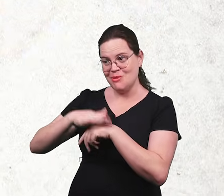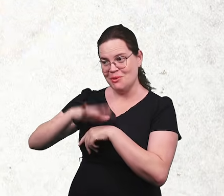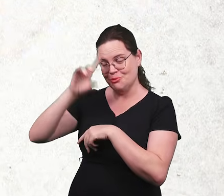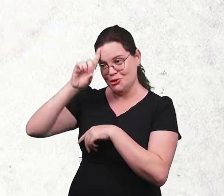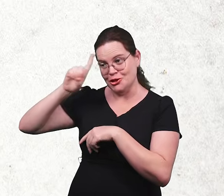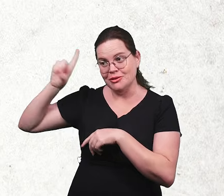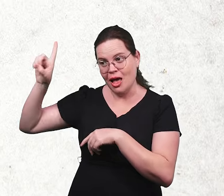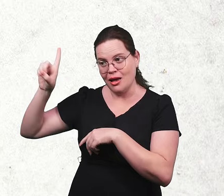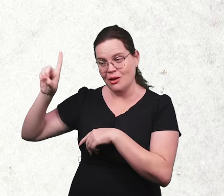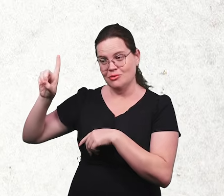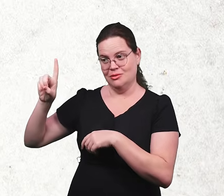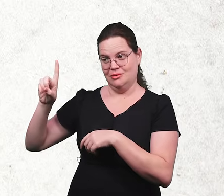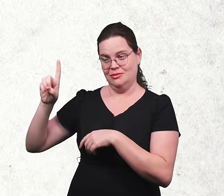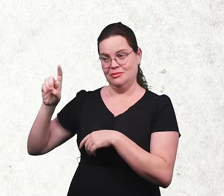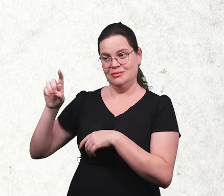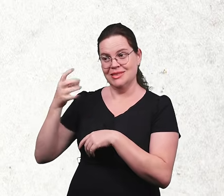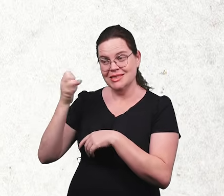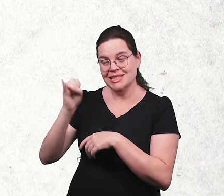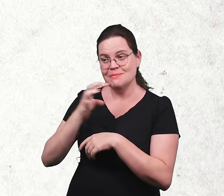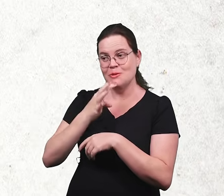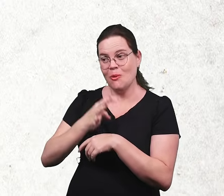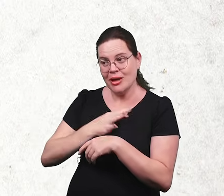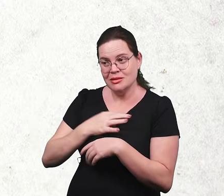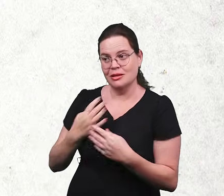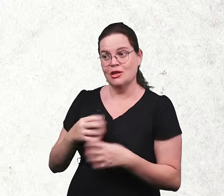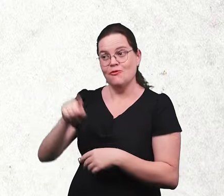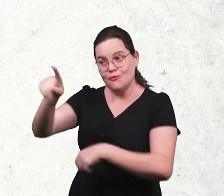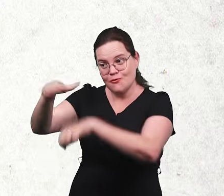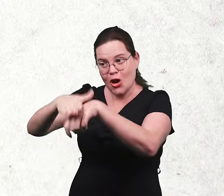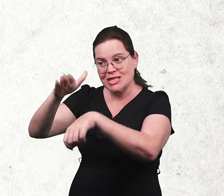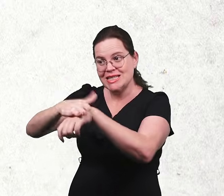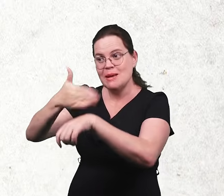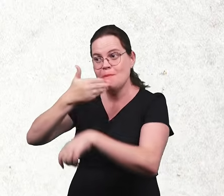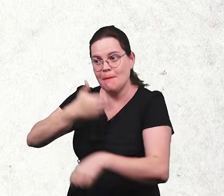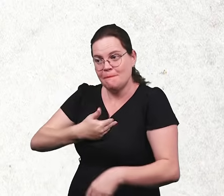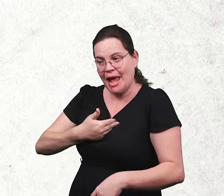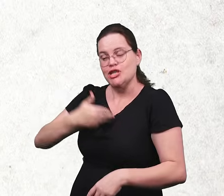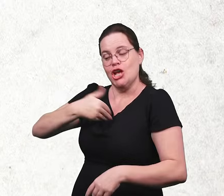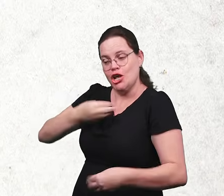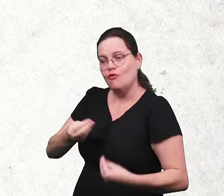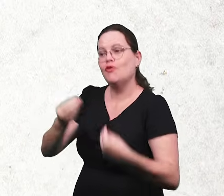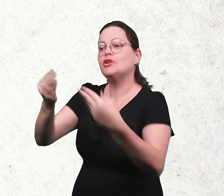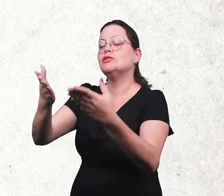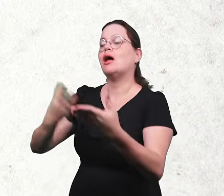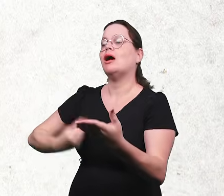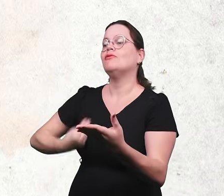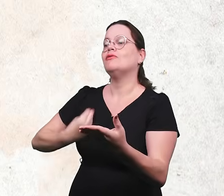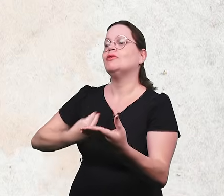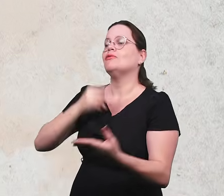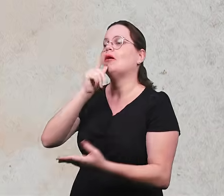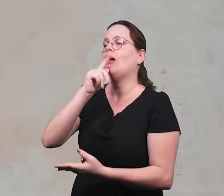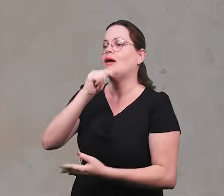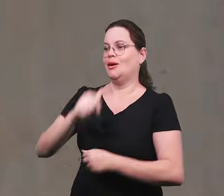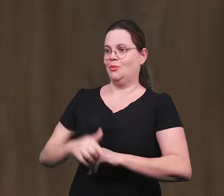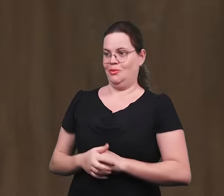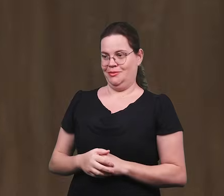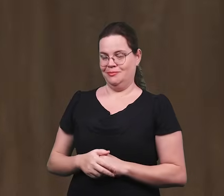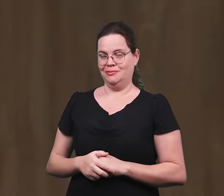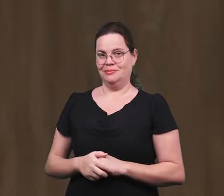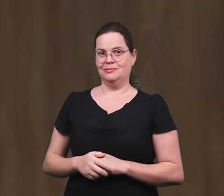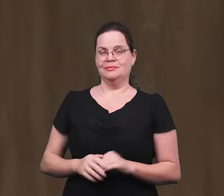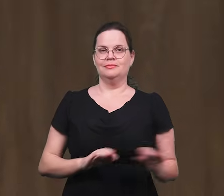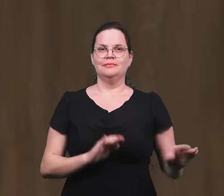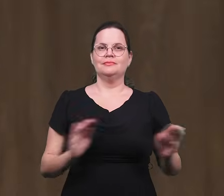diz, dá-me de beber, tu lhe pedirias e ele te daria água viva. Aqui tem